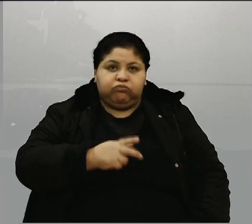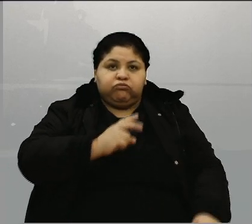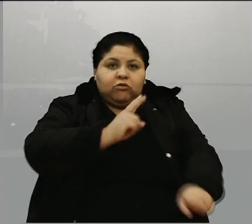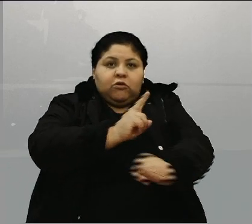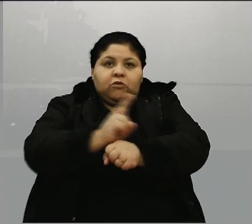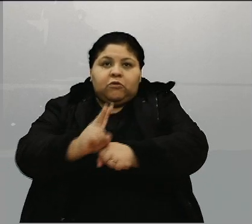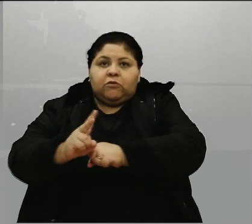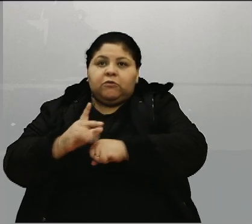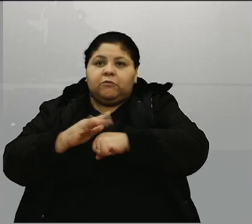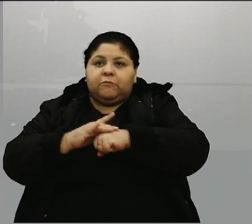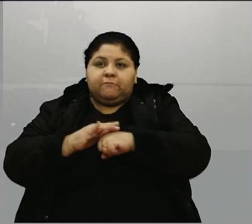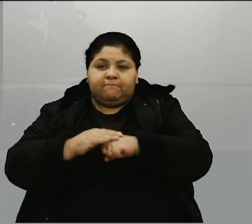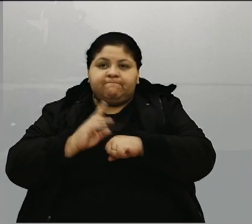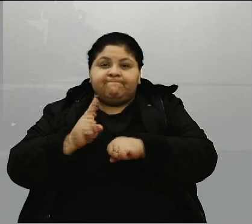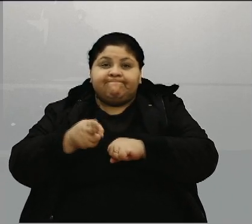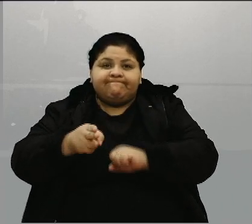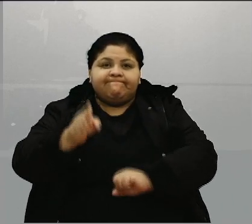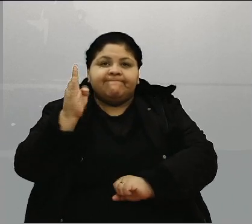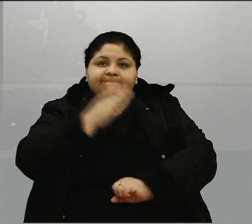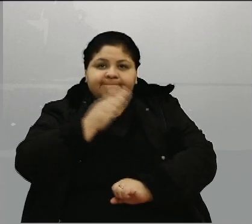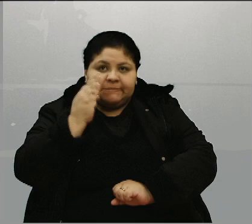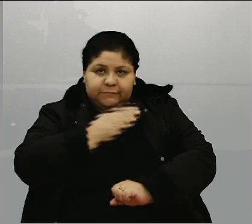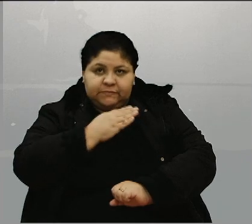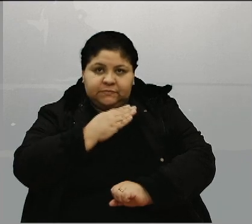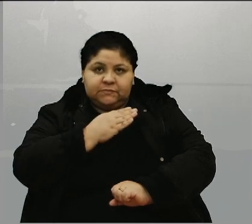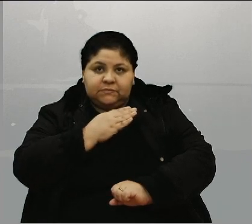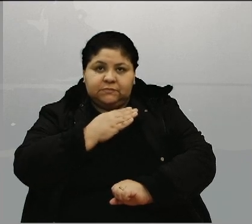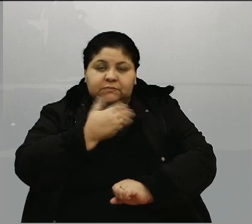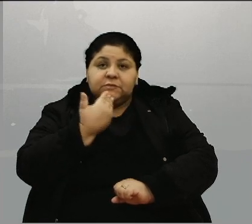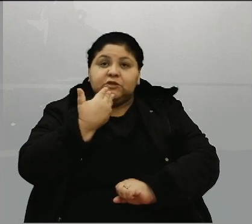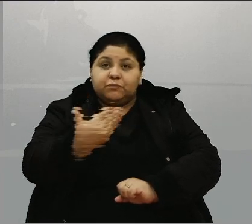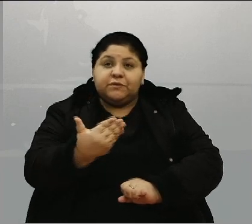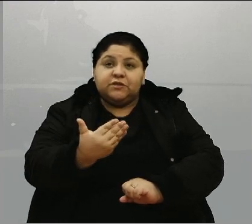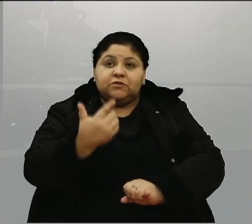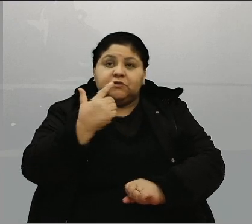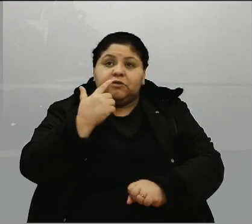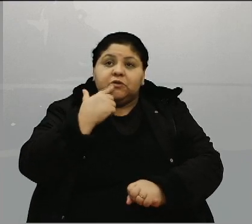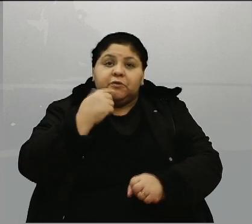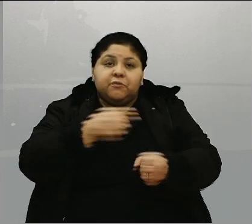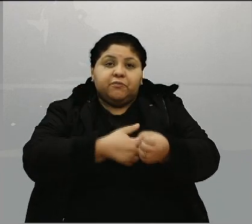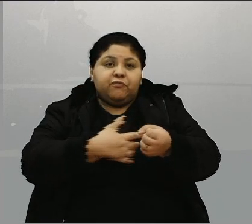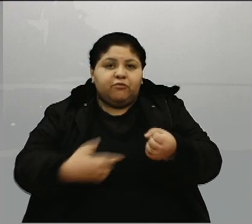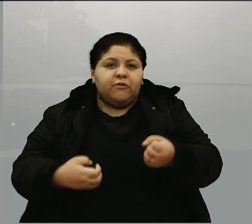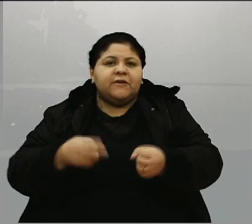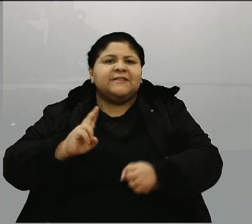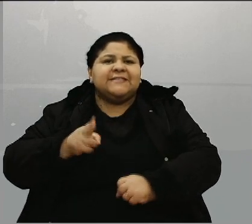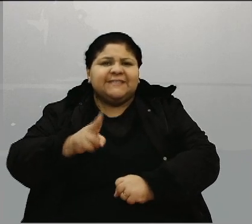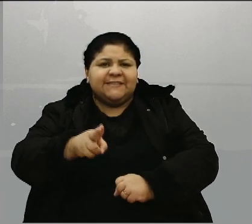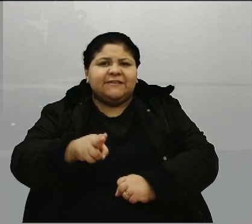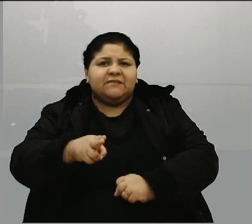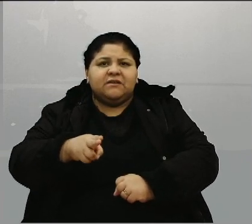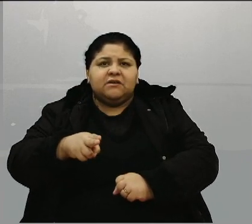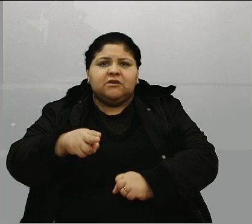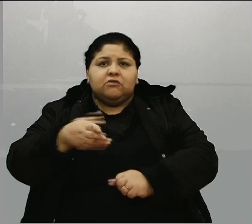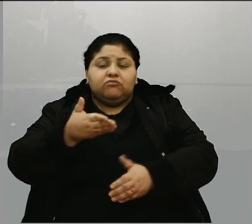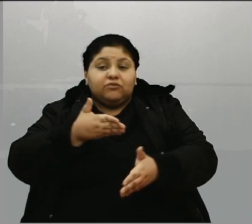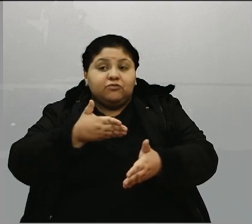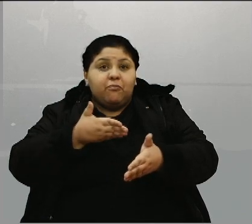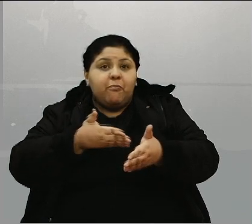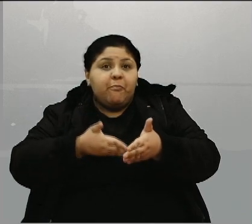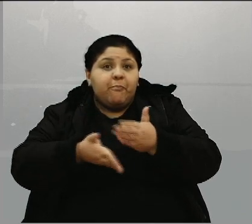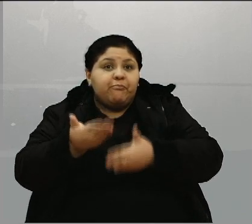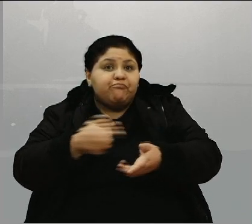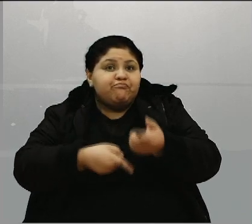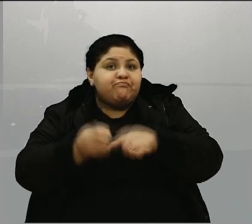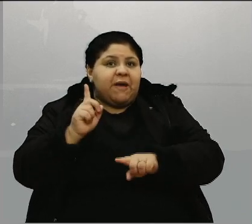doenças crônicas e emergenciais. A demanda por sangue é constante e muitas vezes supera a oferta disponível.